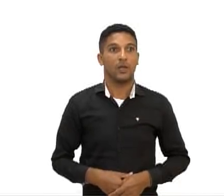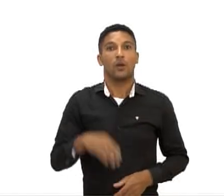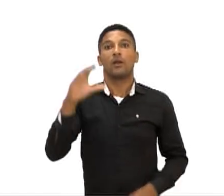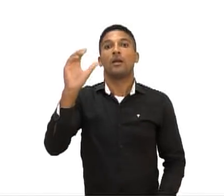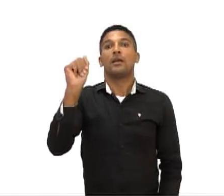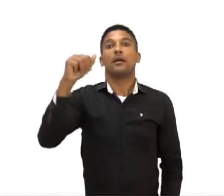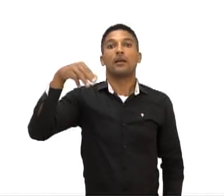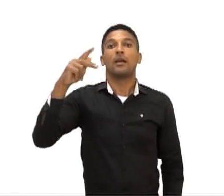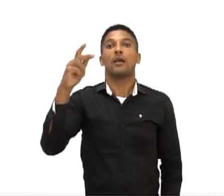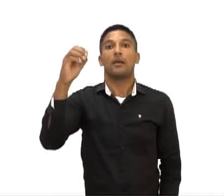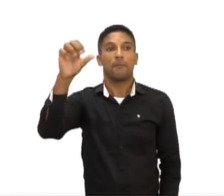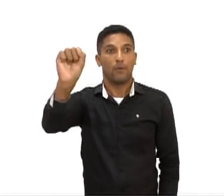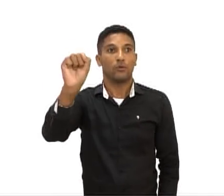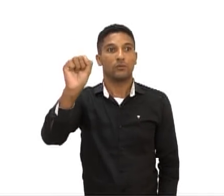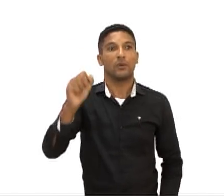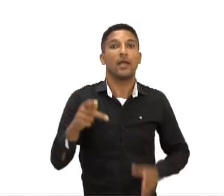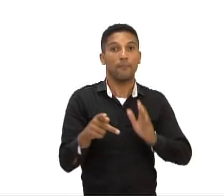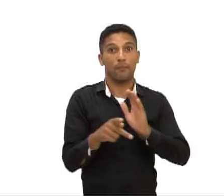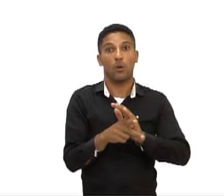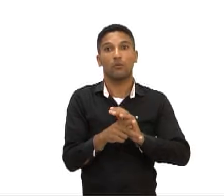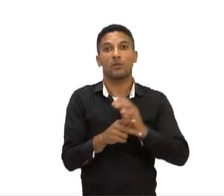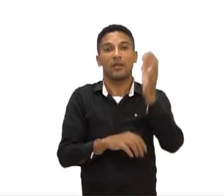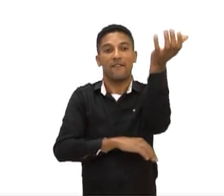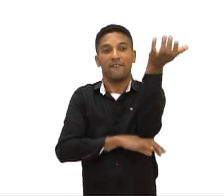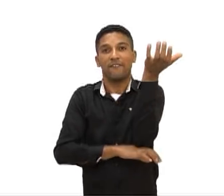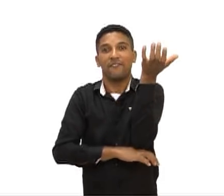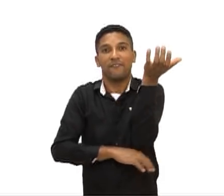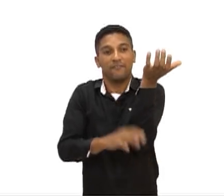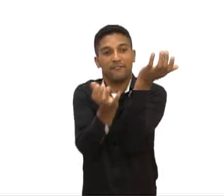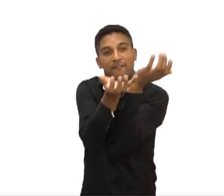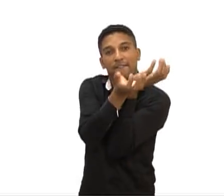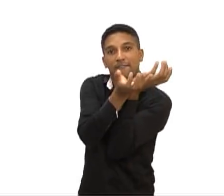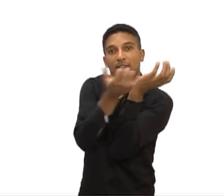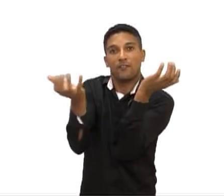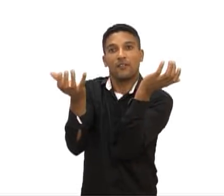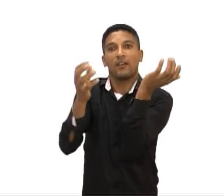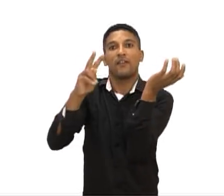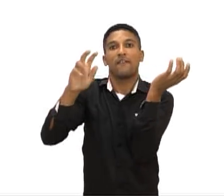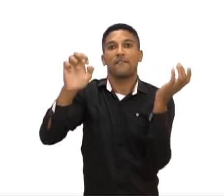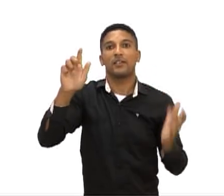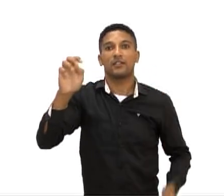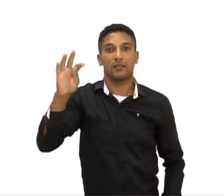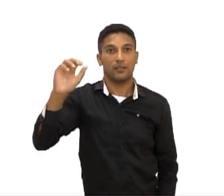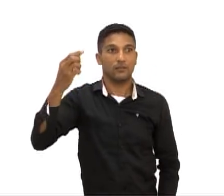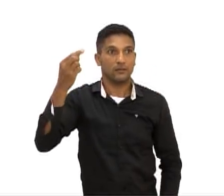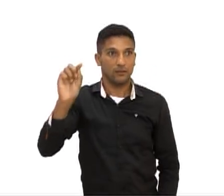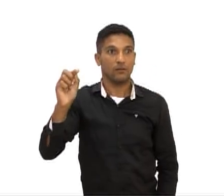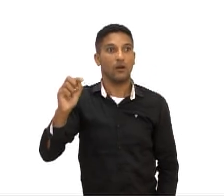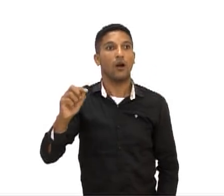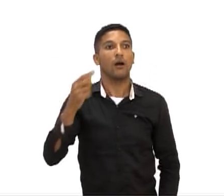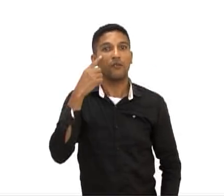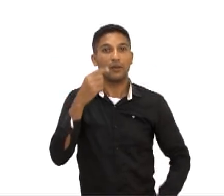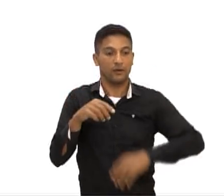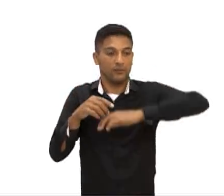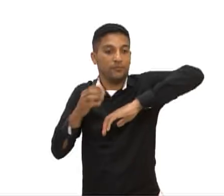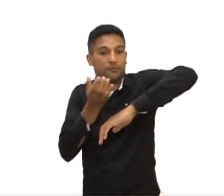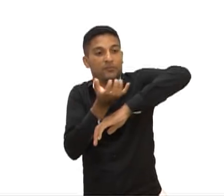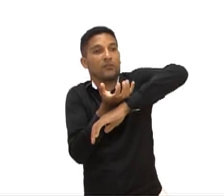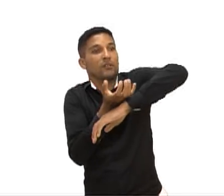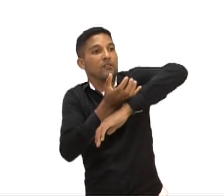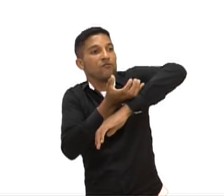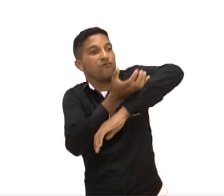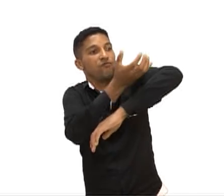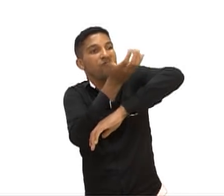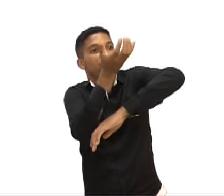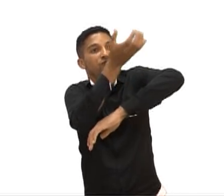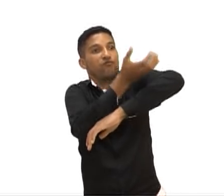campos são formados por herbáceas, gramíneas e pequenos arbustos esparsos. O que